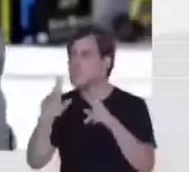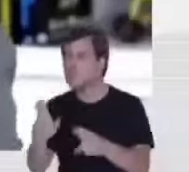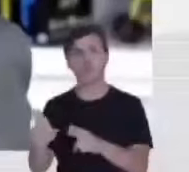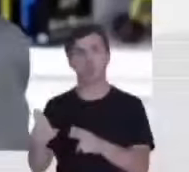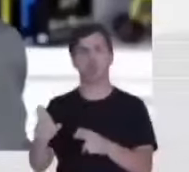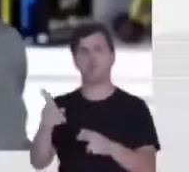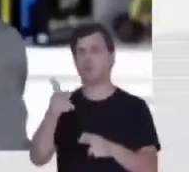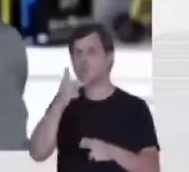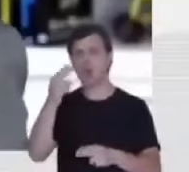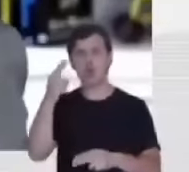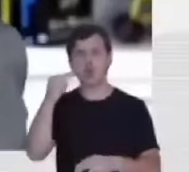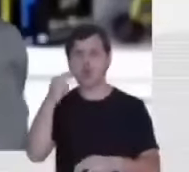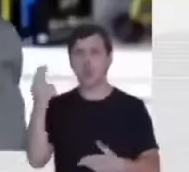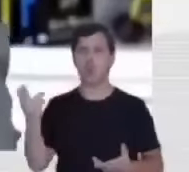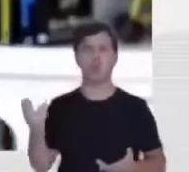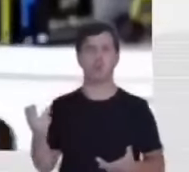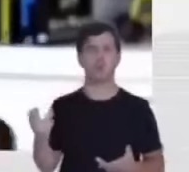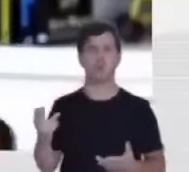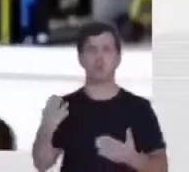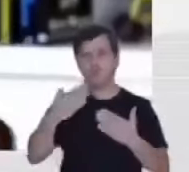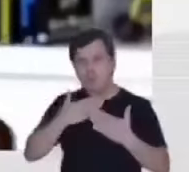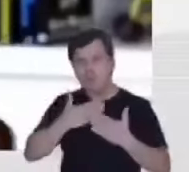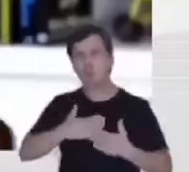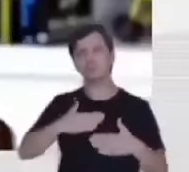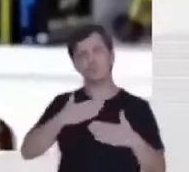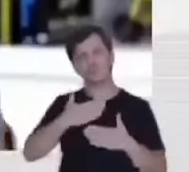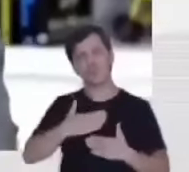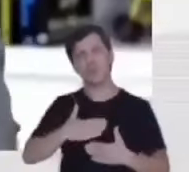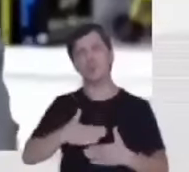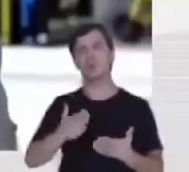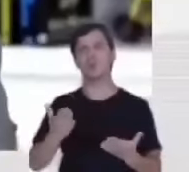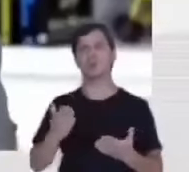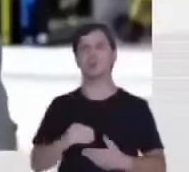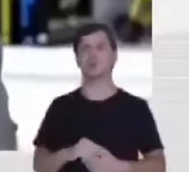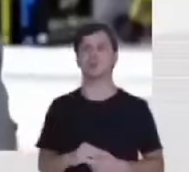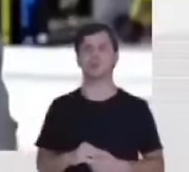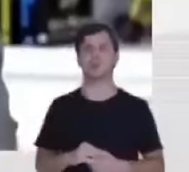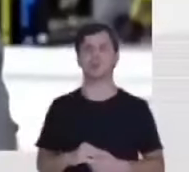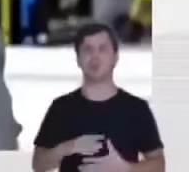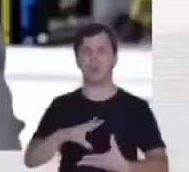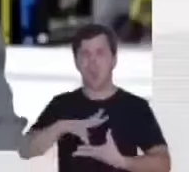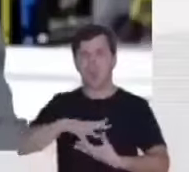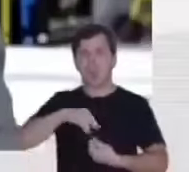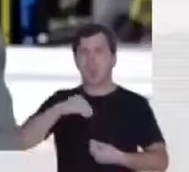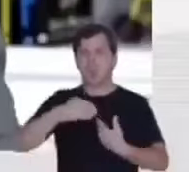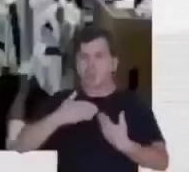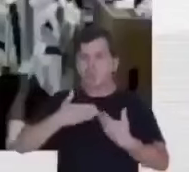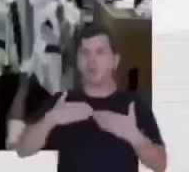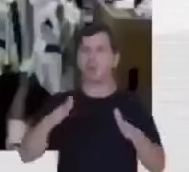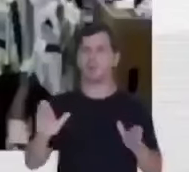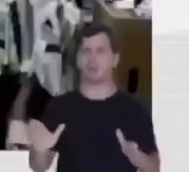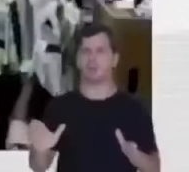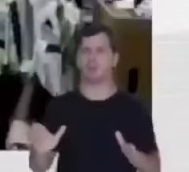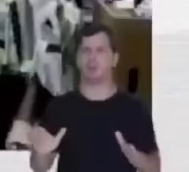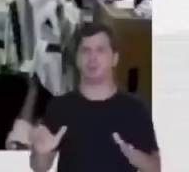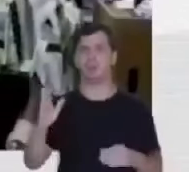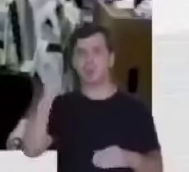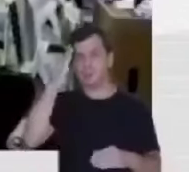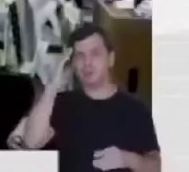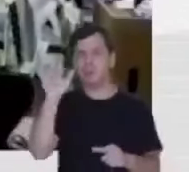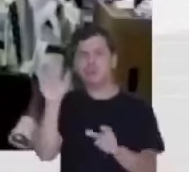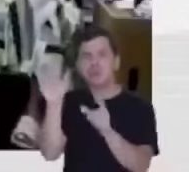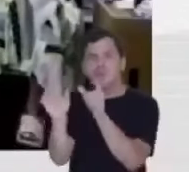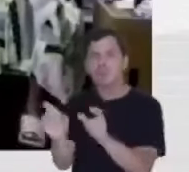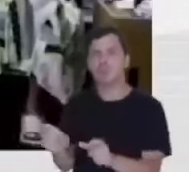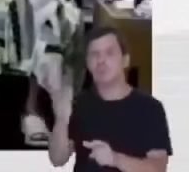jeito que vocês falaram, com a tranquilidade que vocês falaram, com a alma aberta, sabe, do jeito